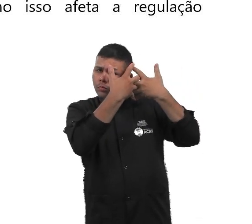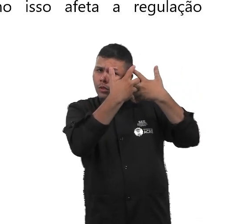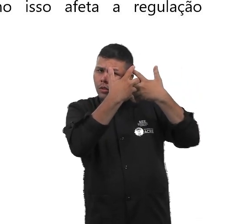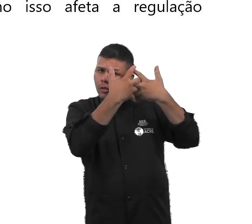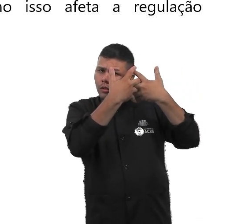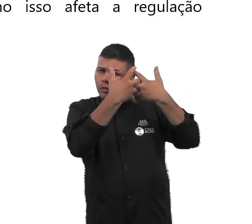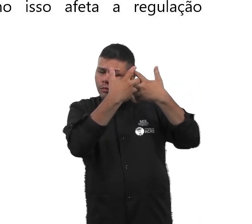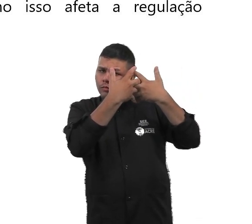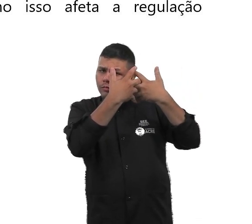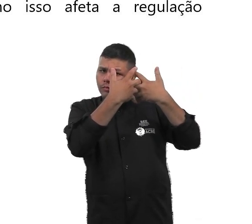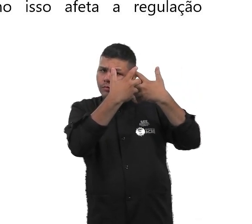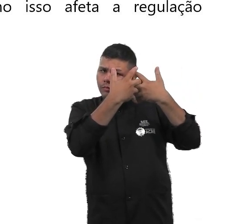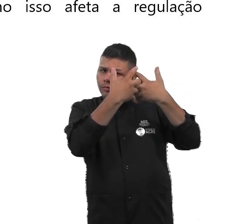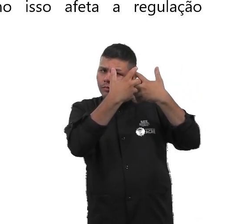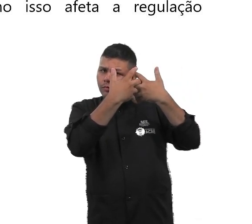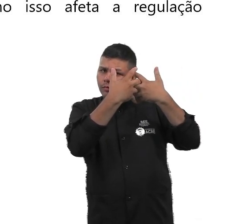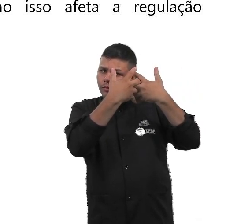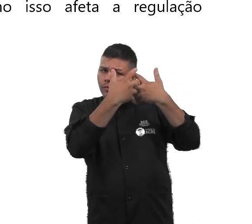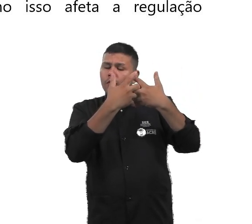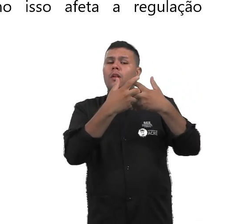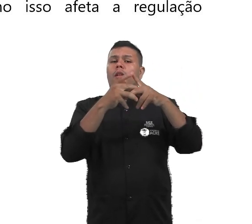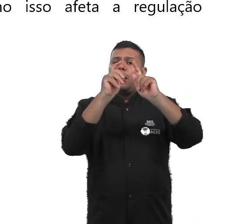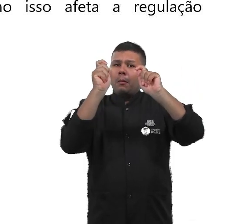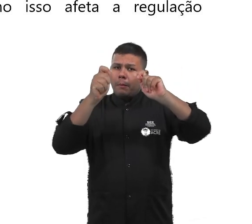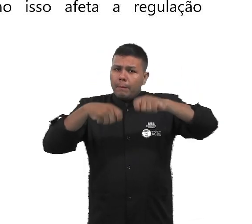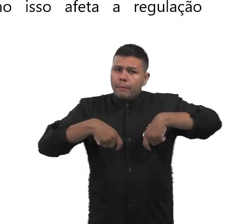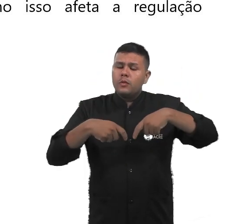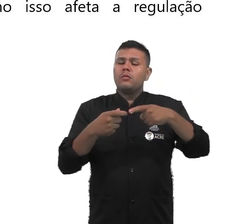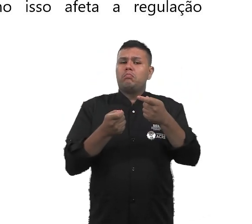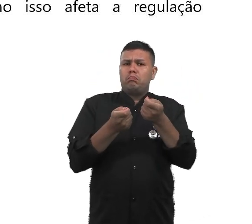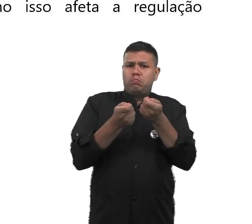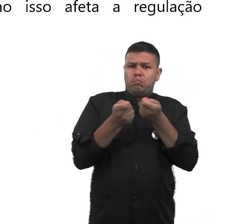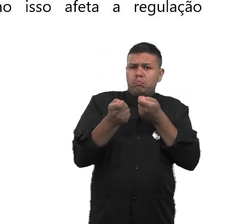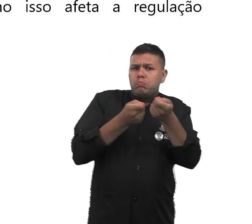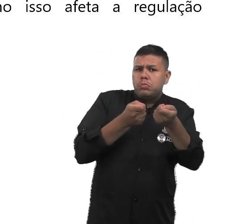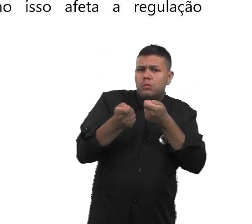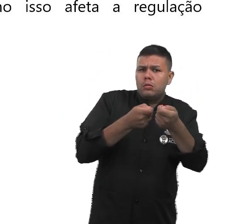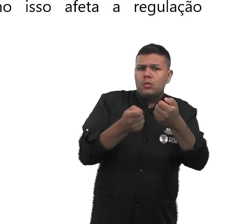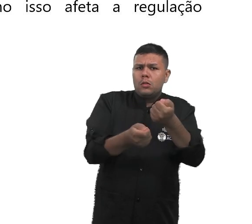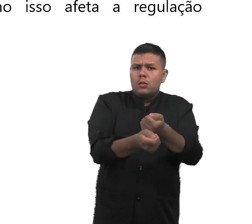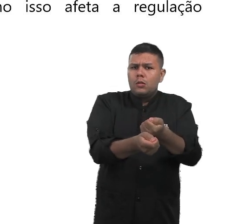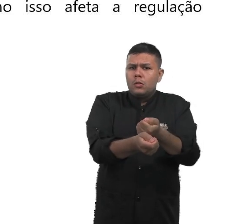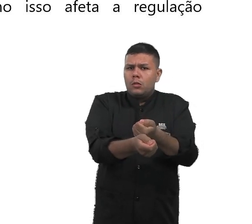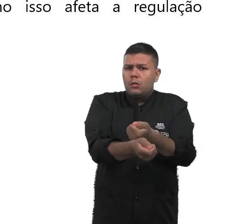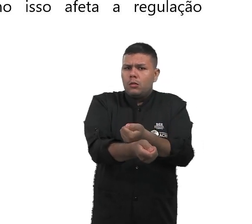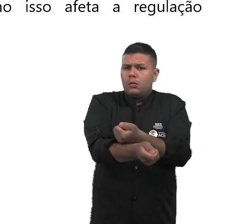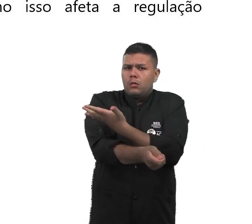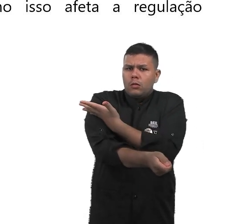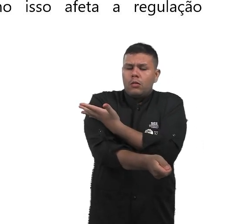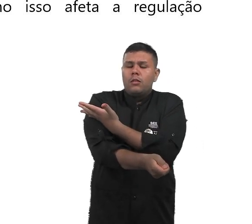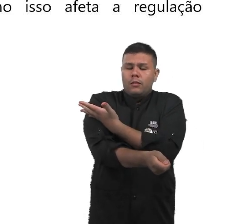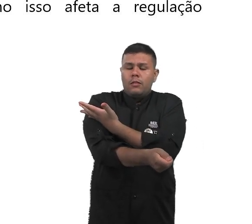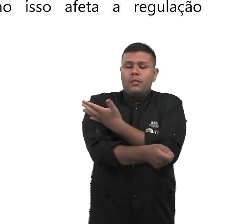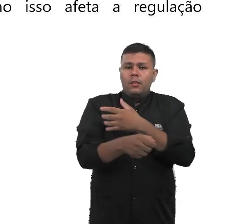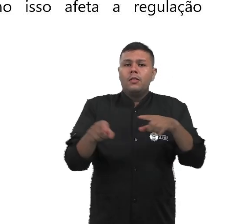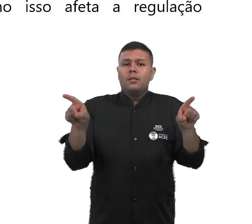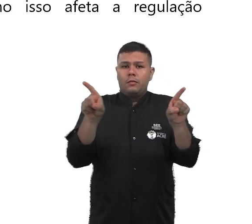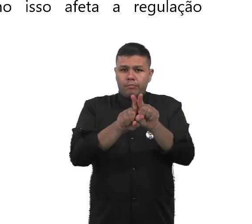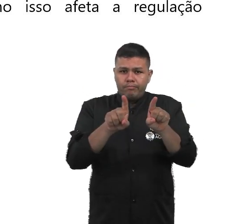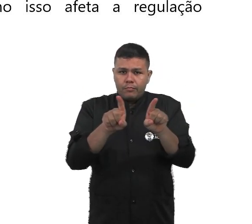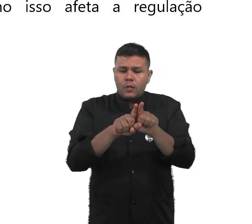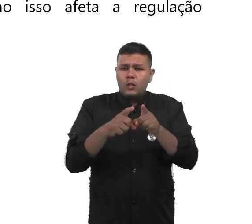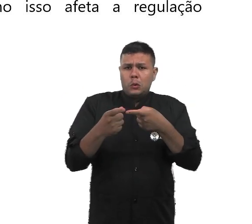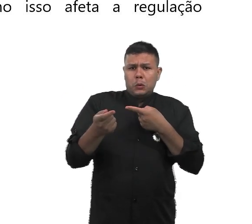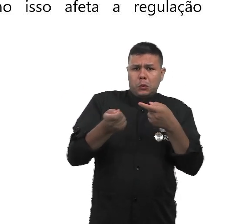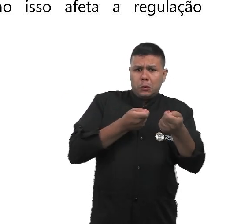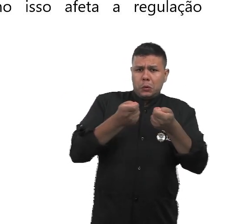em diferentes maneiras para manter o estado de regulação emocional. Ou seja, o famoso autocontrole, Então, quando